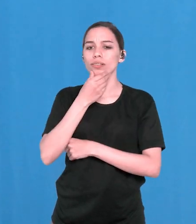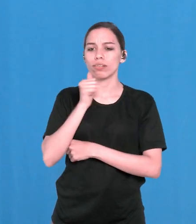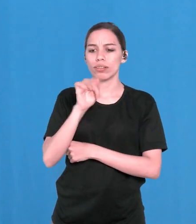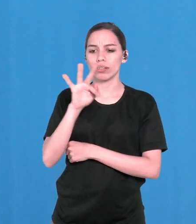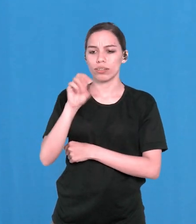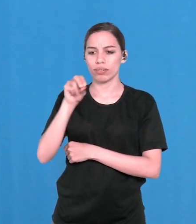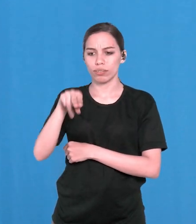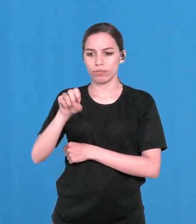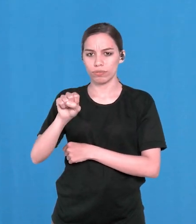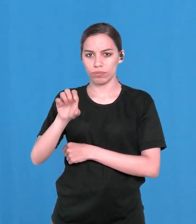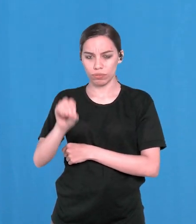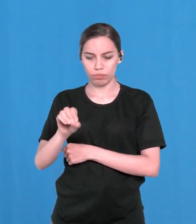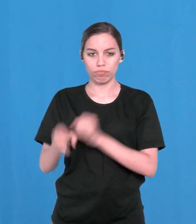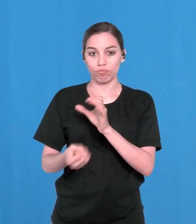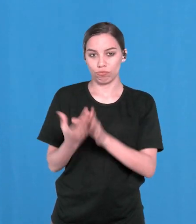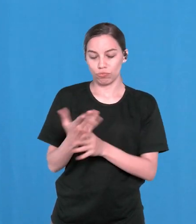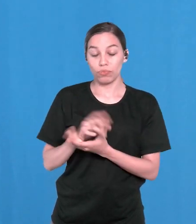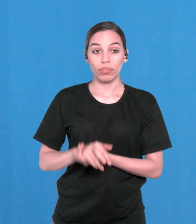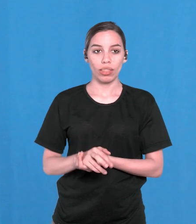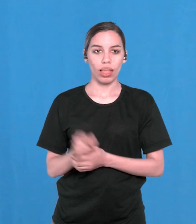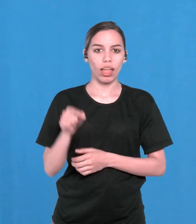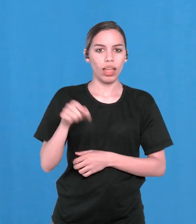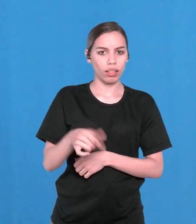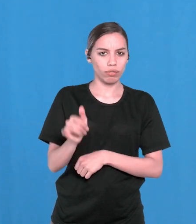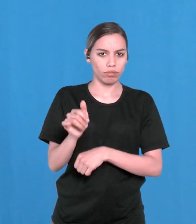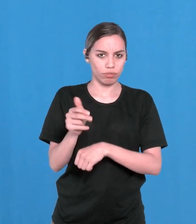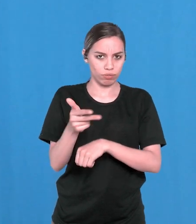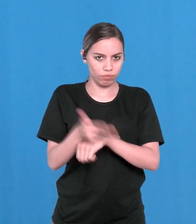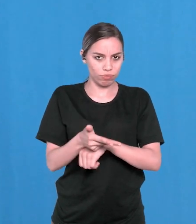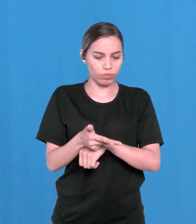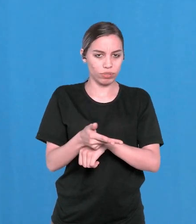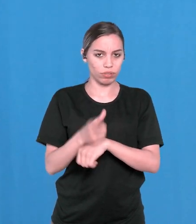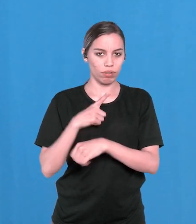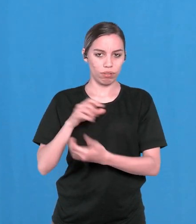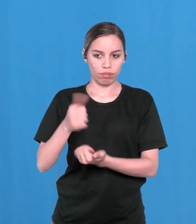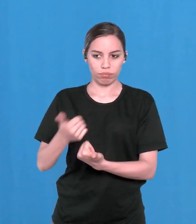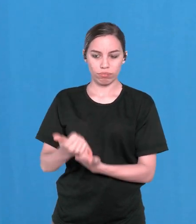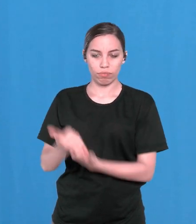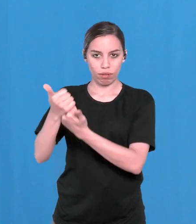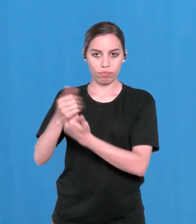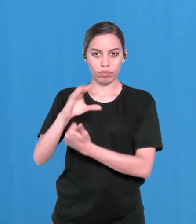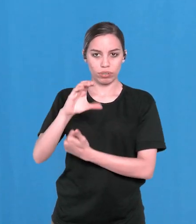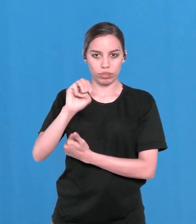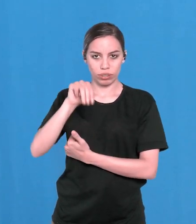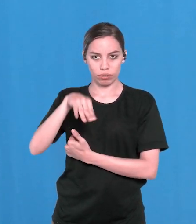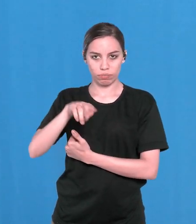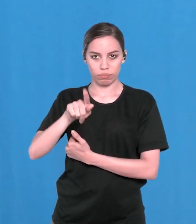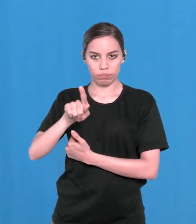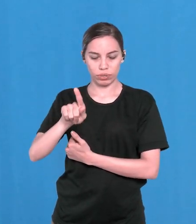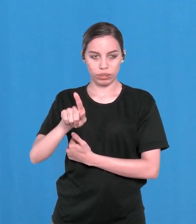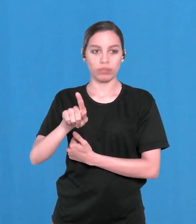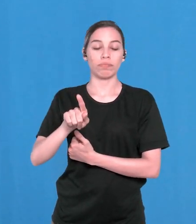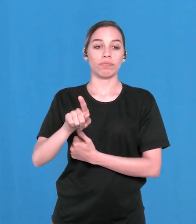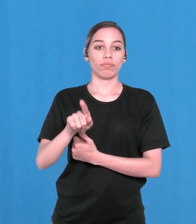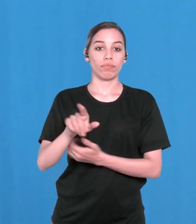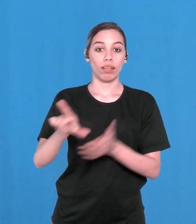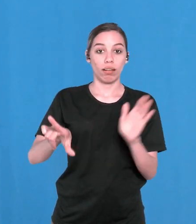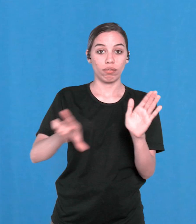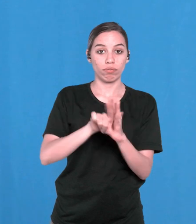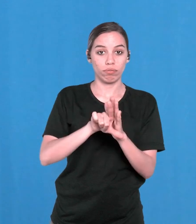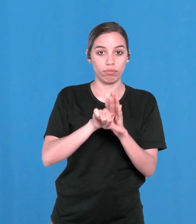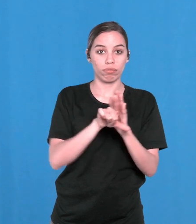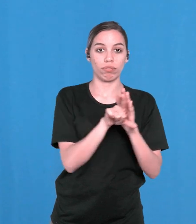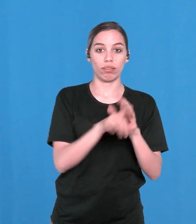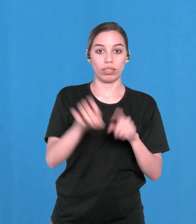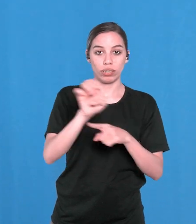mineiro Afonso Borges. Esta edição do Sempre um Papo é patrocinada pela CEMIG por meio da Lei Estadual de